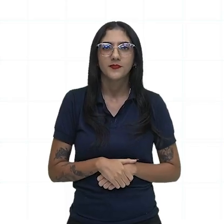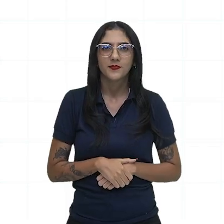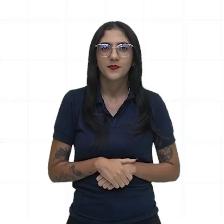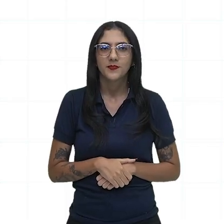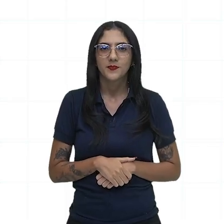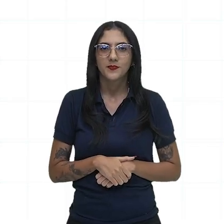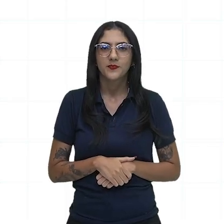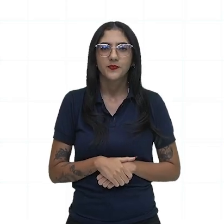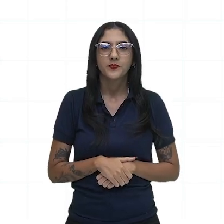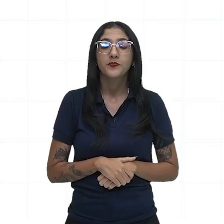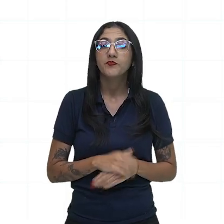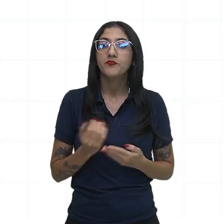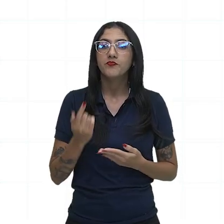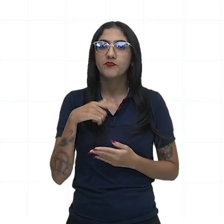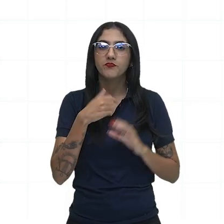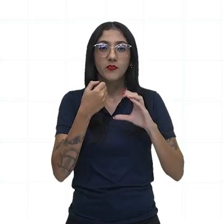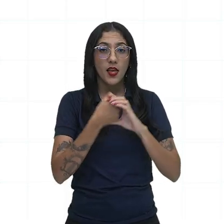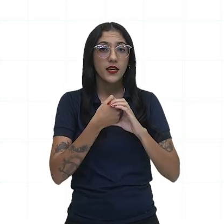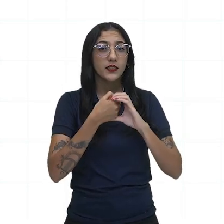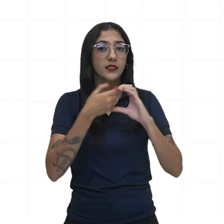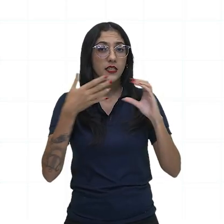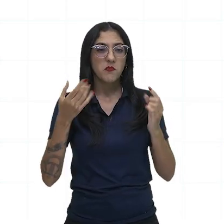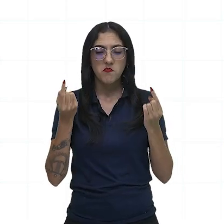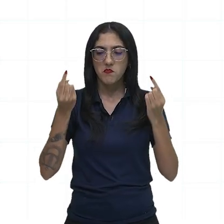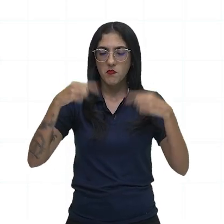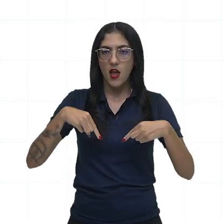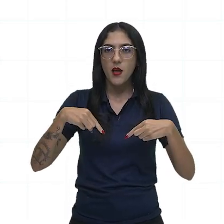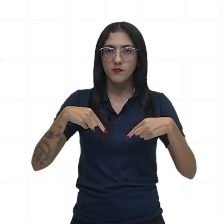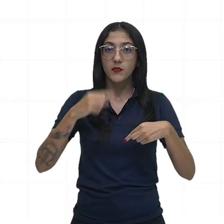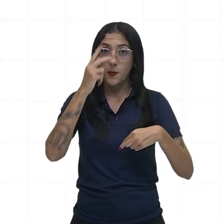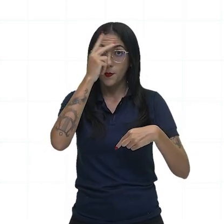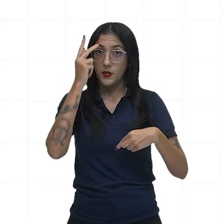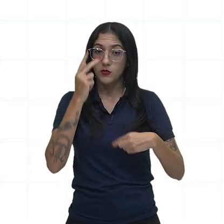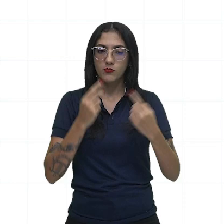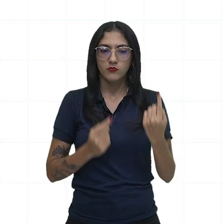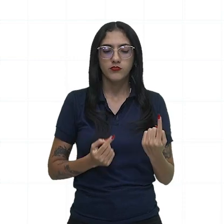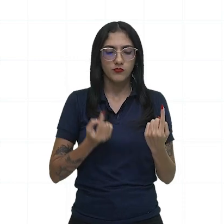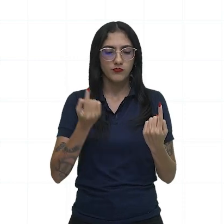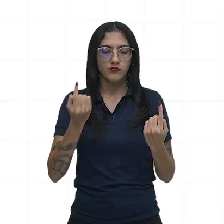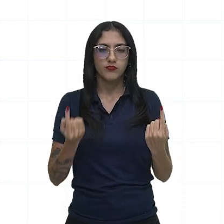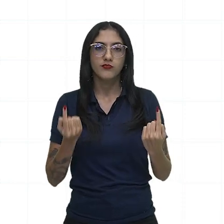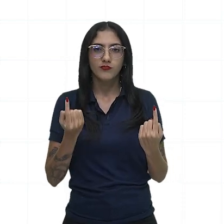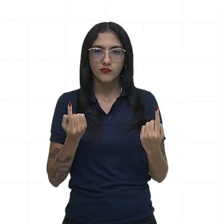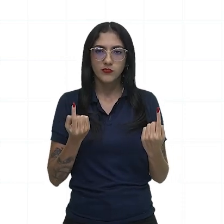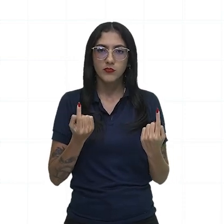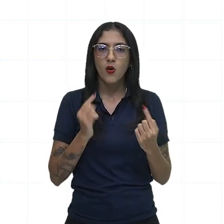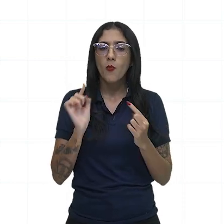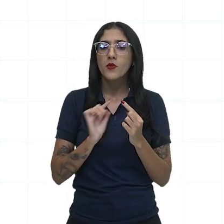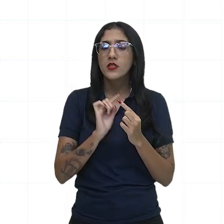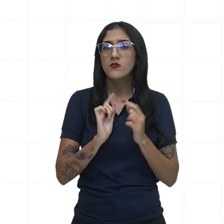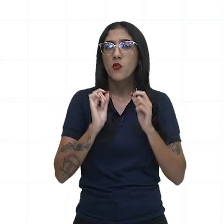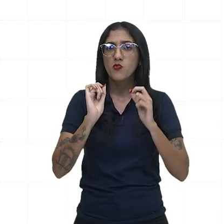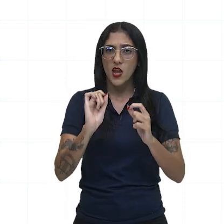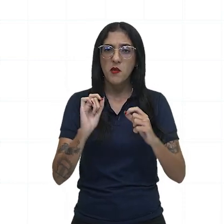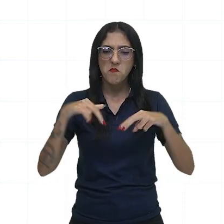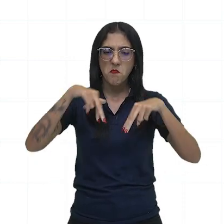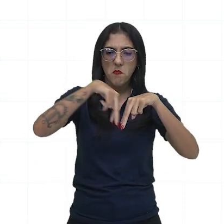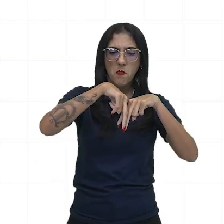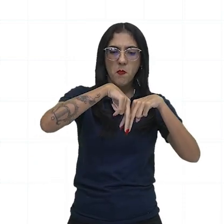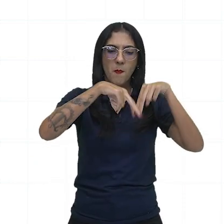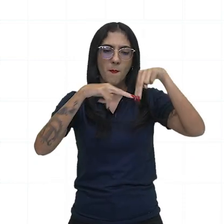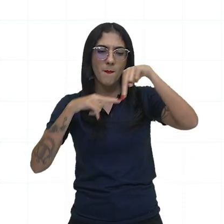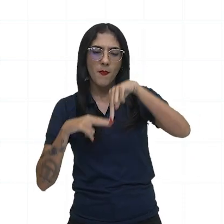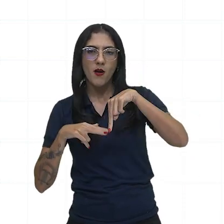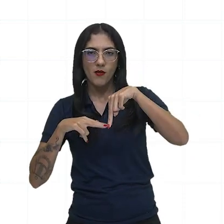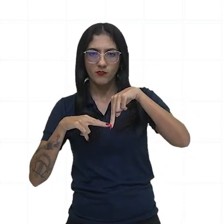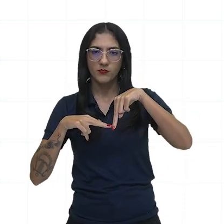A luta caracteriza-se por ser um confronto entre dois lutadores que objetivam derrubar seu oponente de